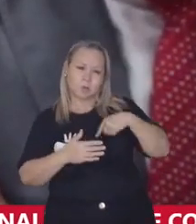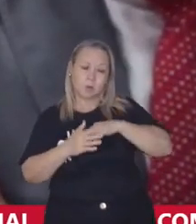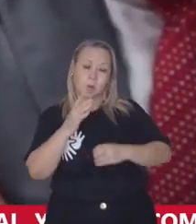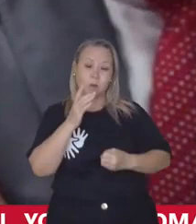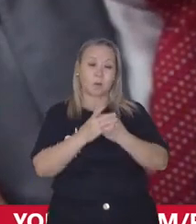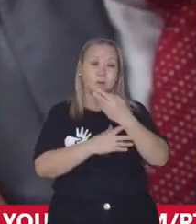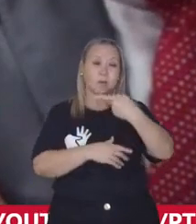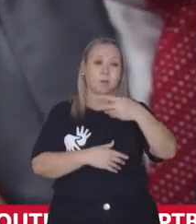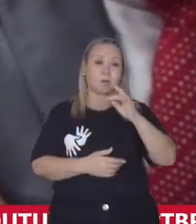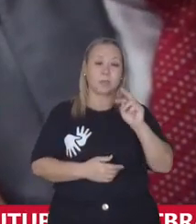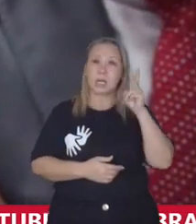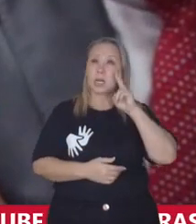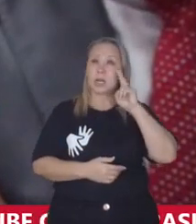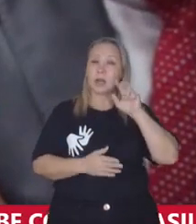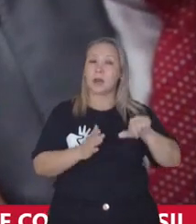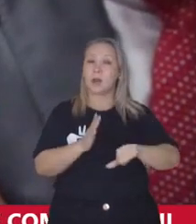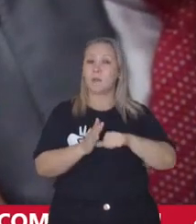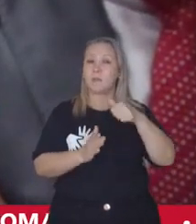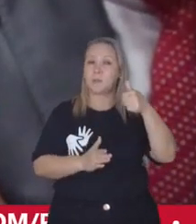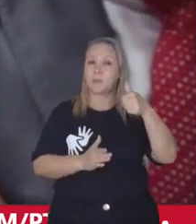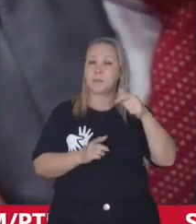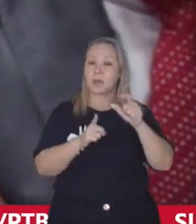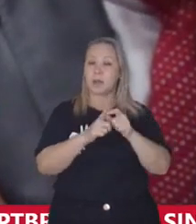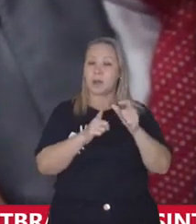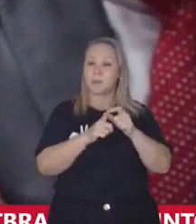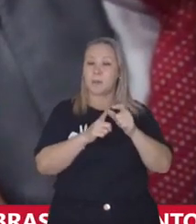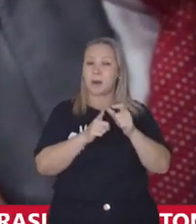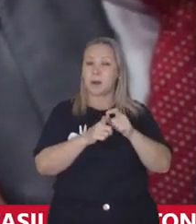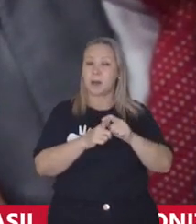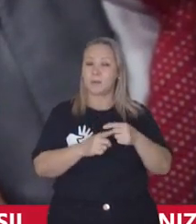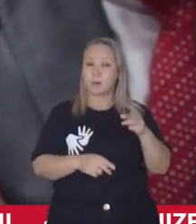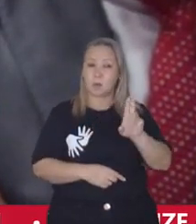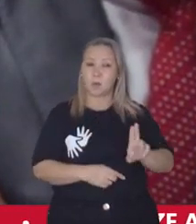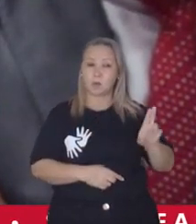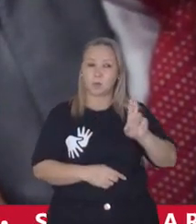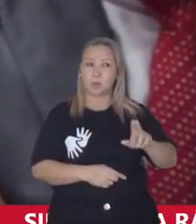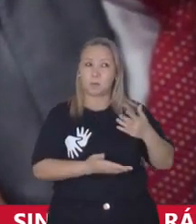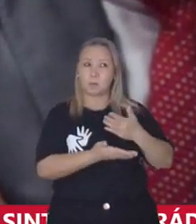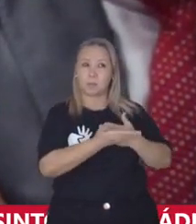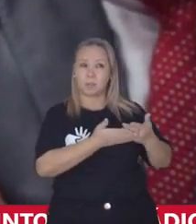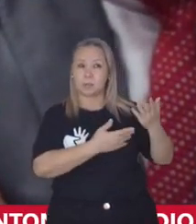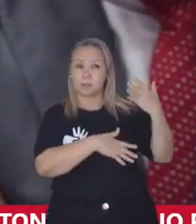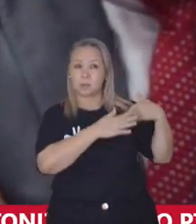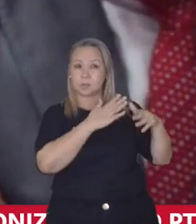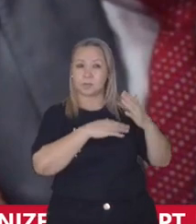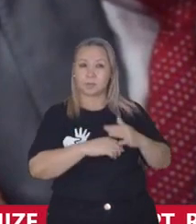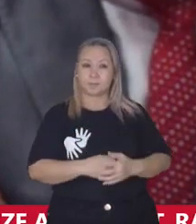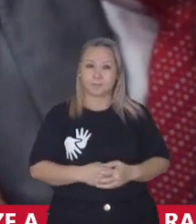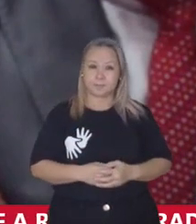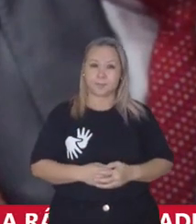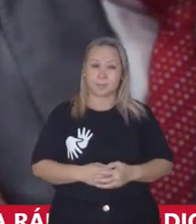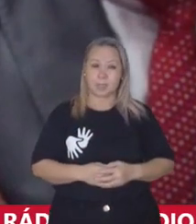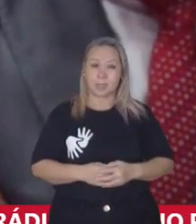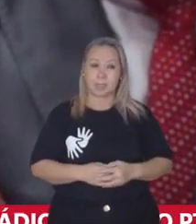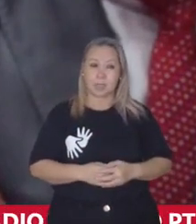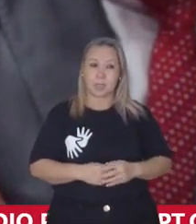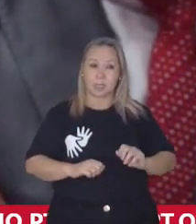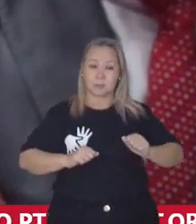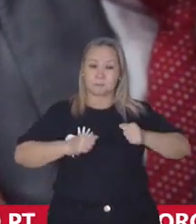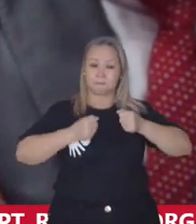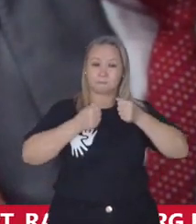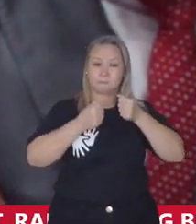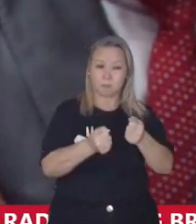PT, lembre que a primeira palavra de ordem que nós usamos lá é a nossa força, é a